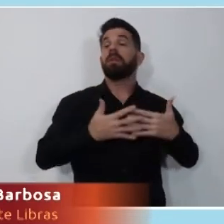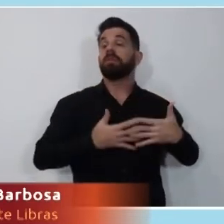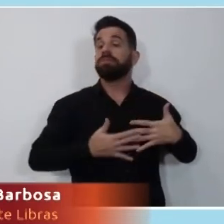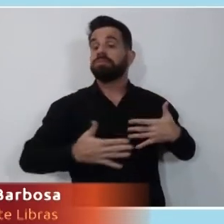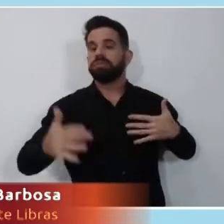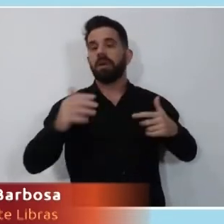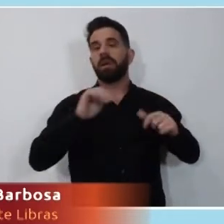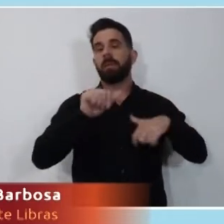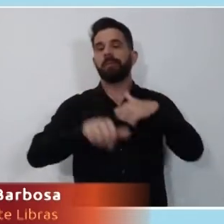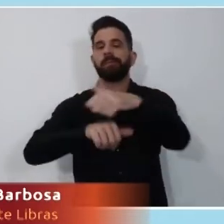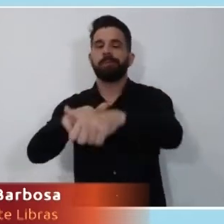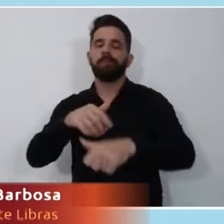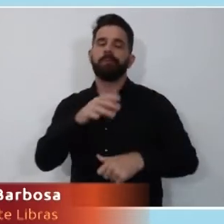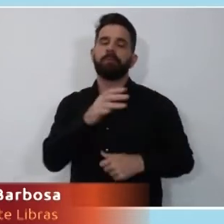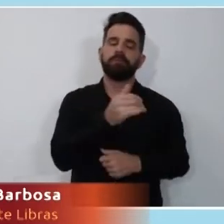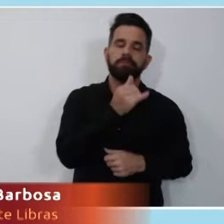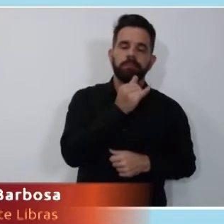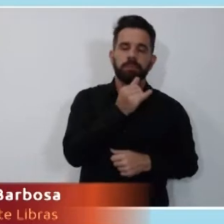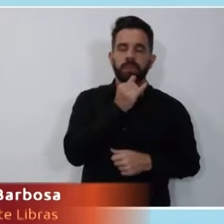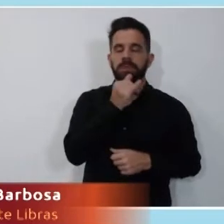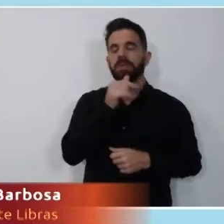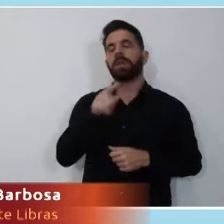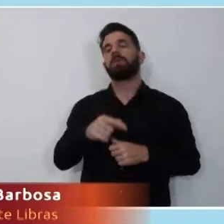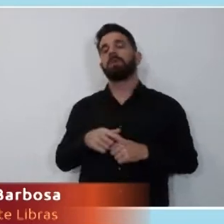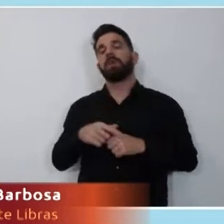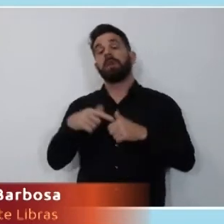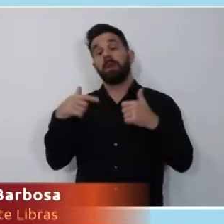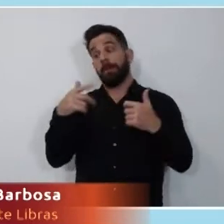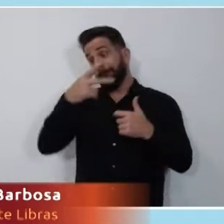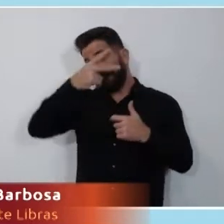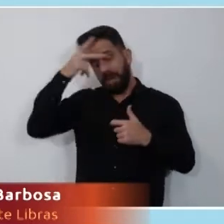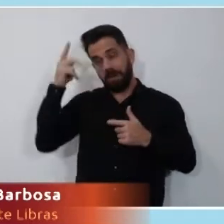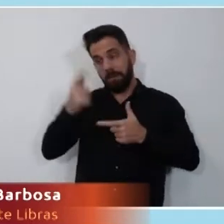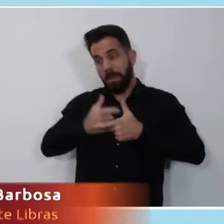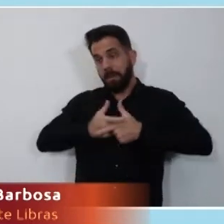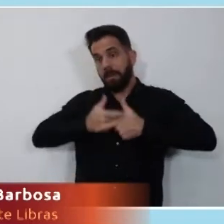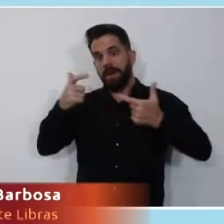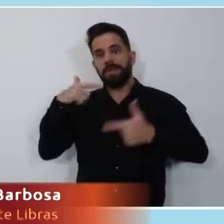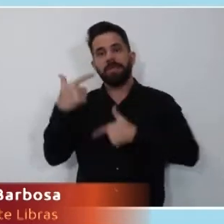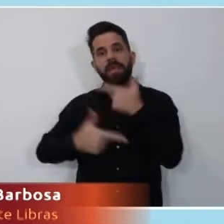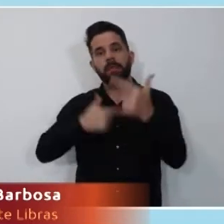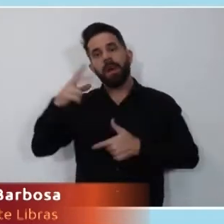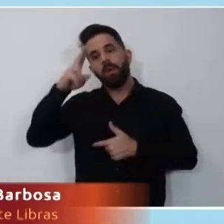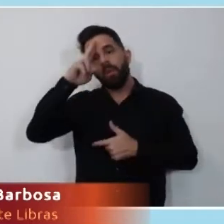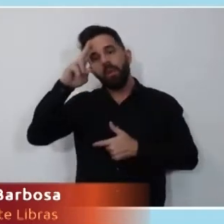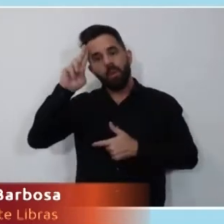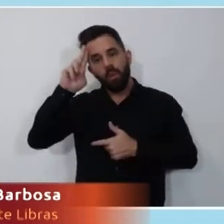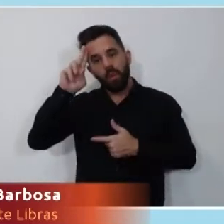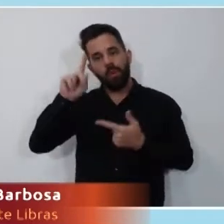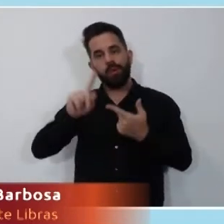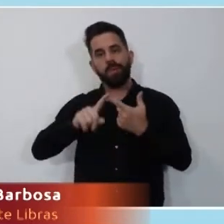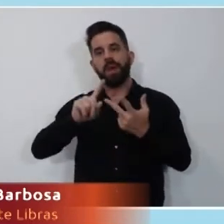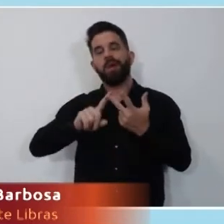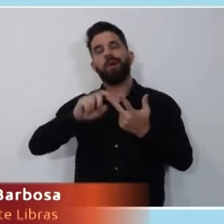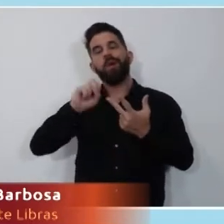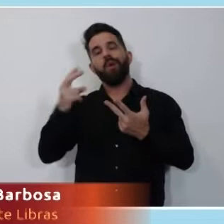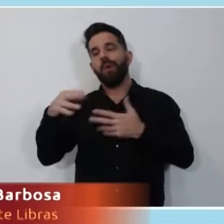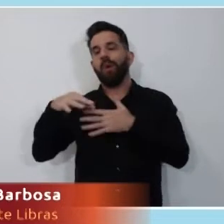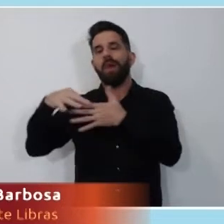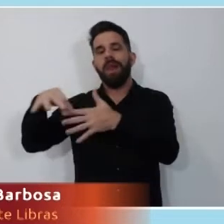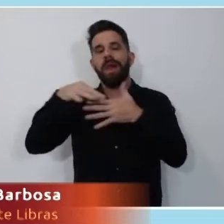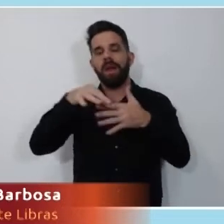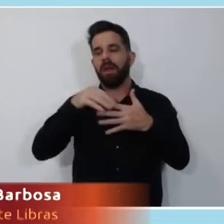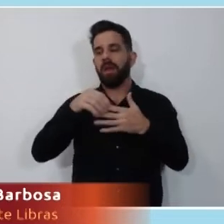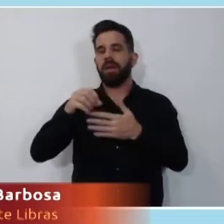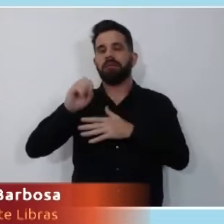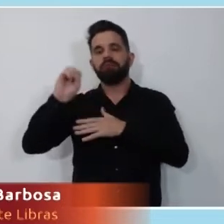como Uber e como serviços de entrega, delivery, né? E por isso também temos a sensação de que aumentou o número de veículos nas vias,